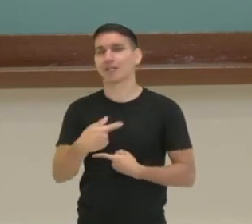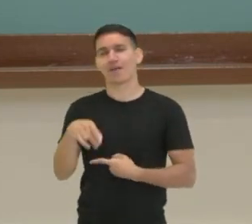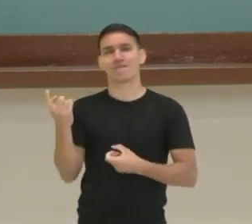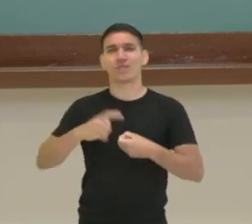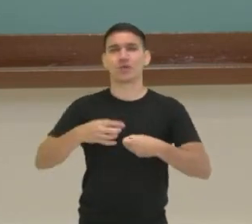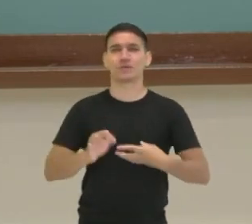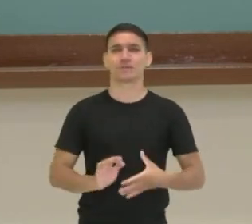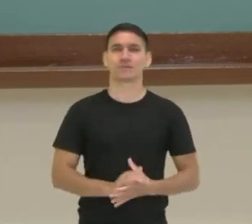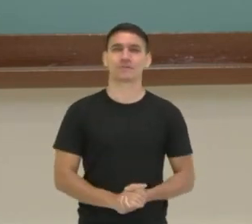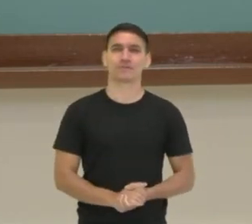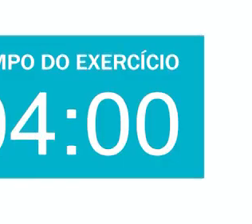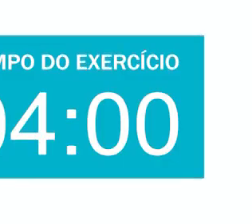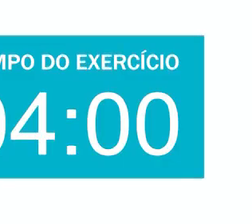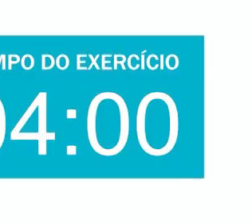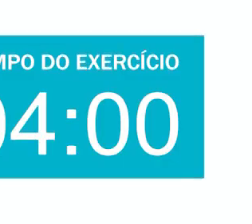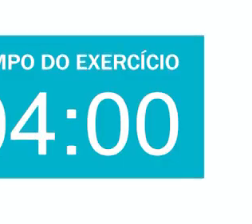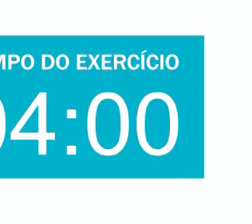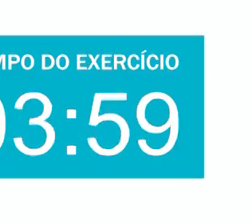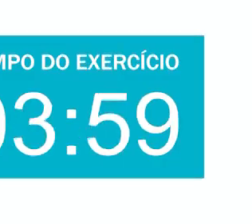eu já retorno.